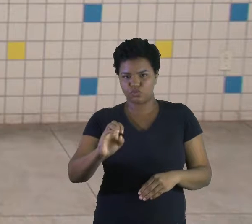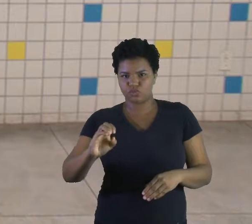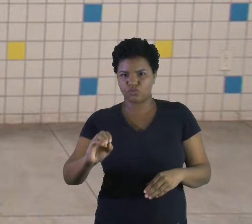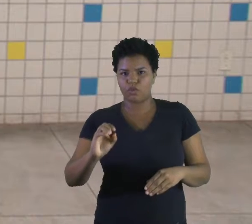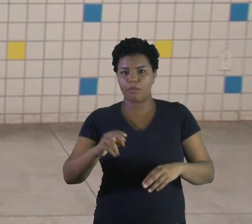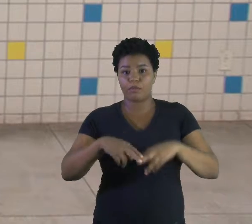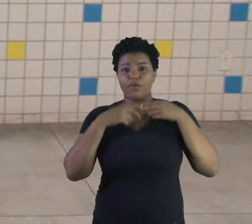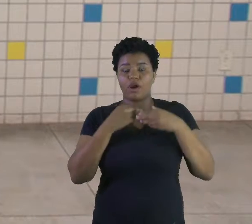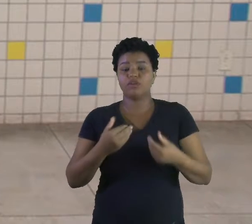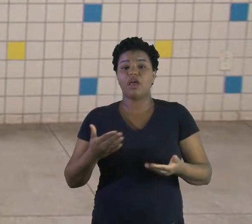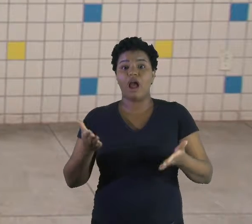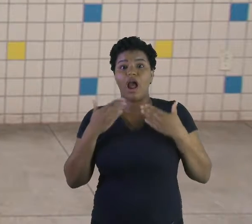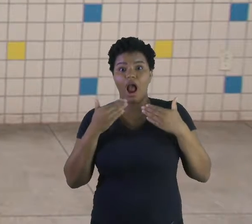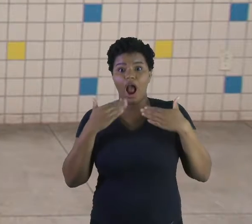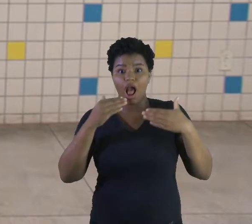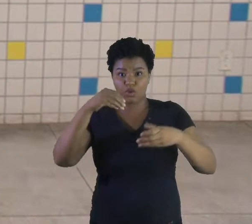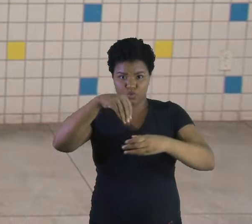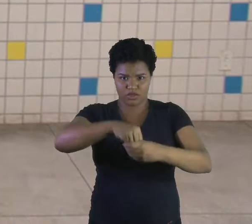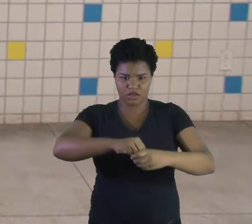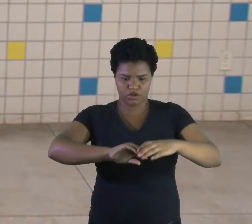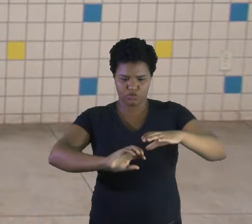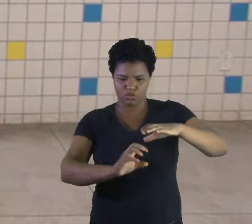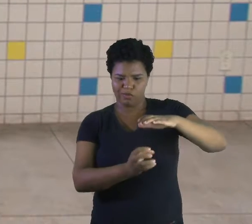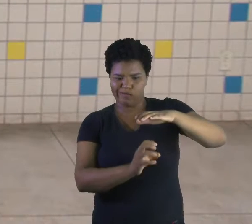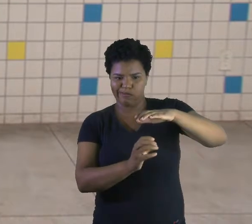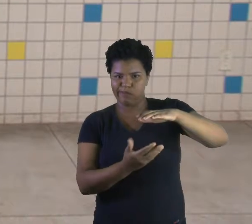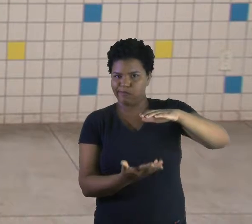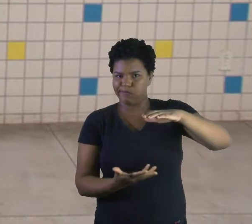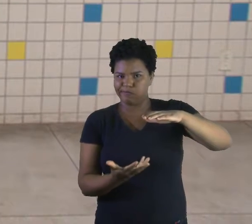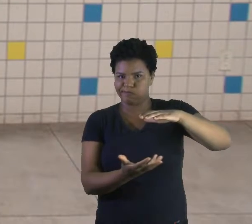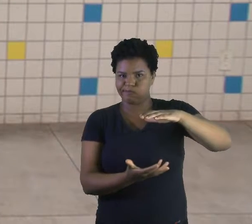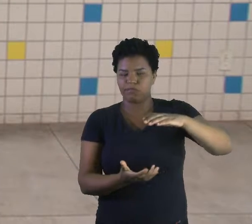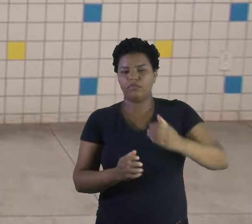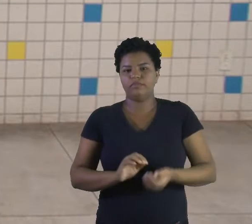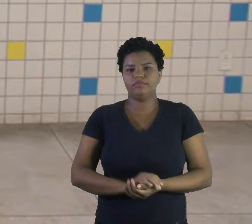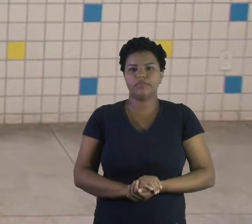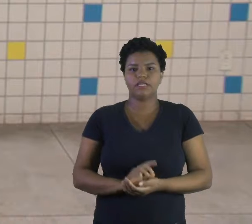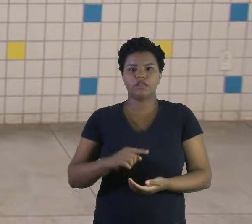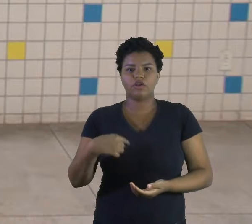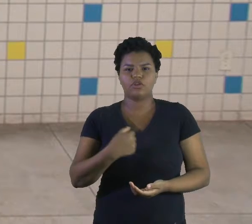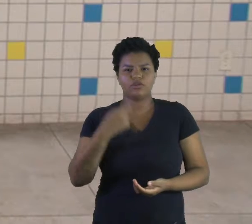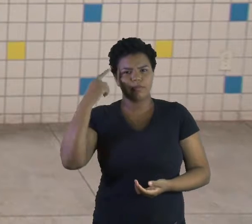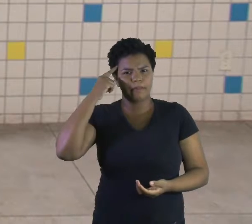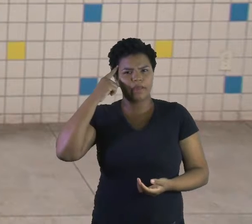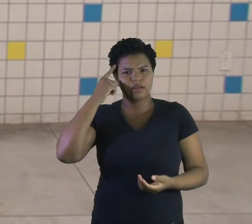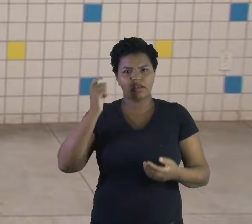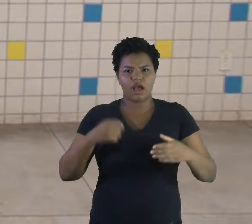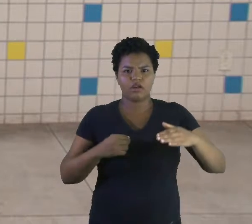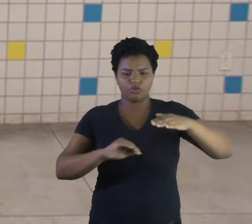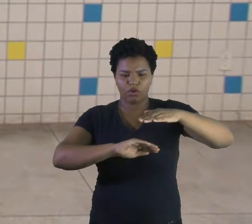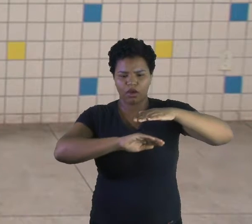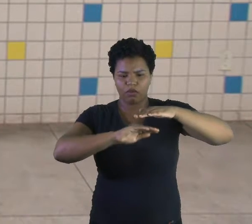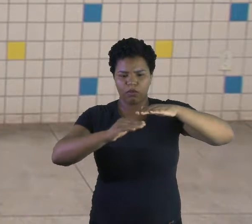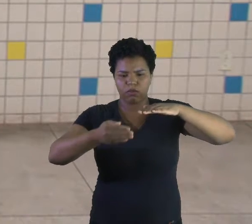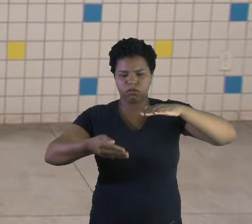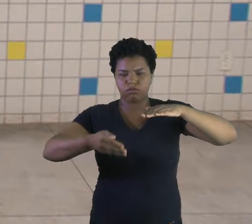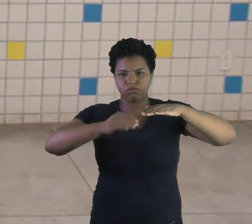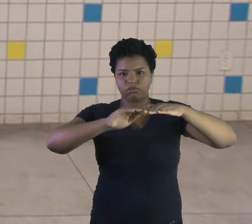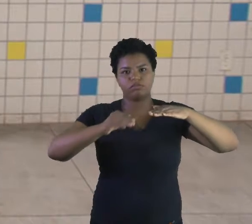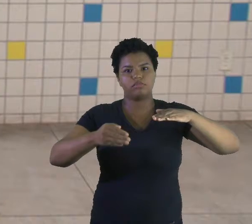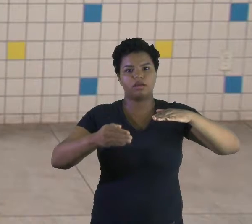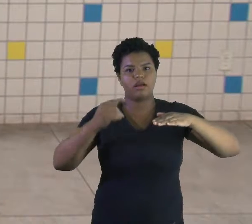calor interno da Terra. Assim, se considerarmos a fluidez dessa camada, não é